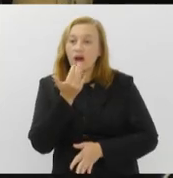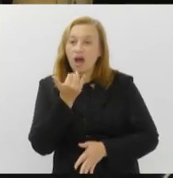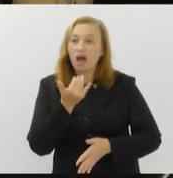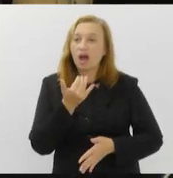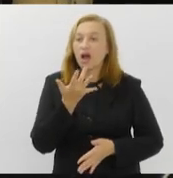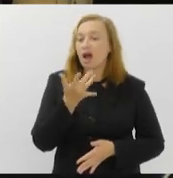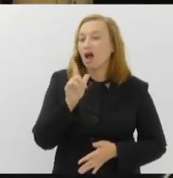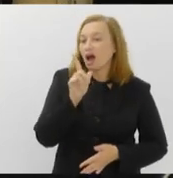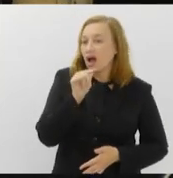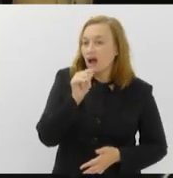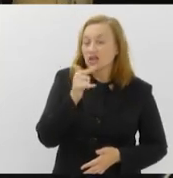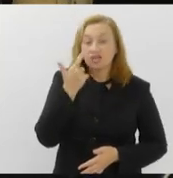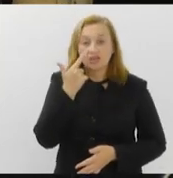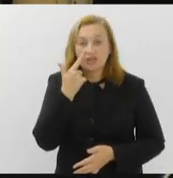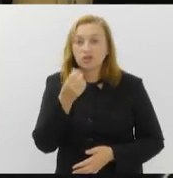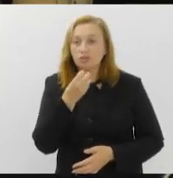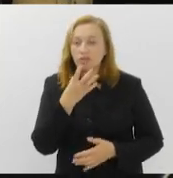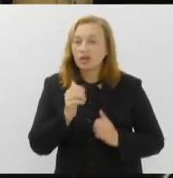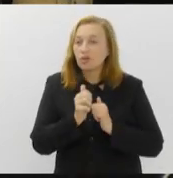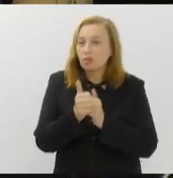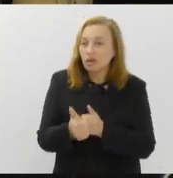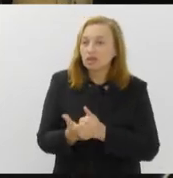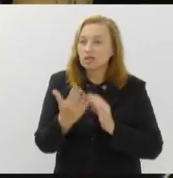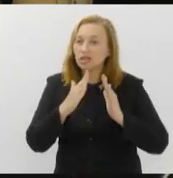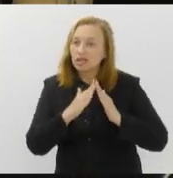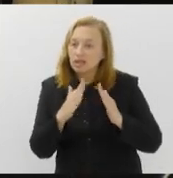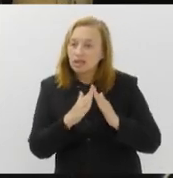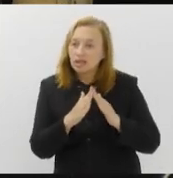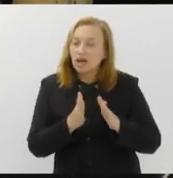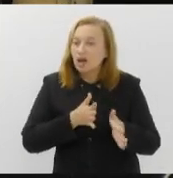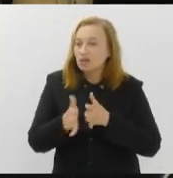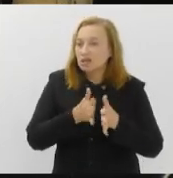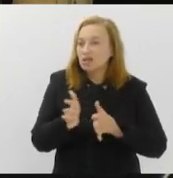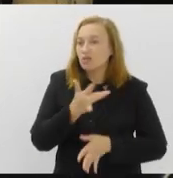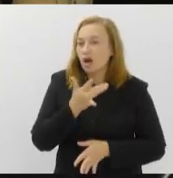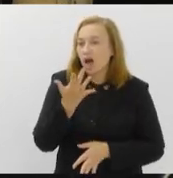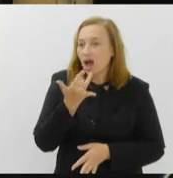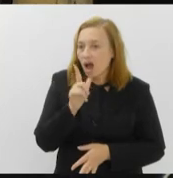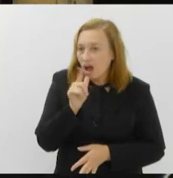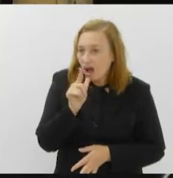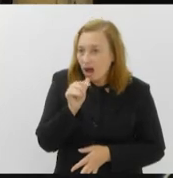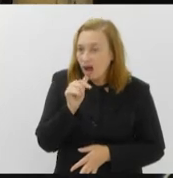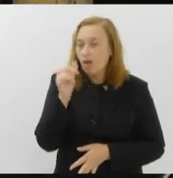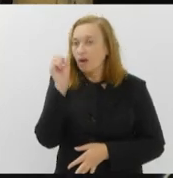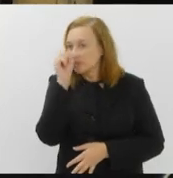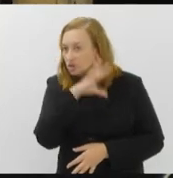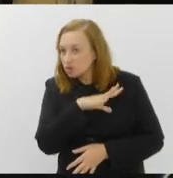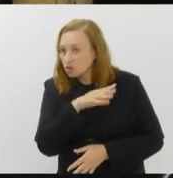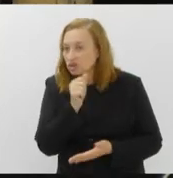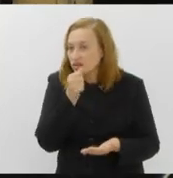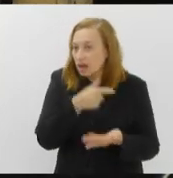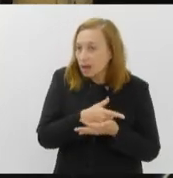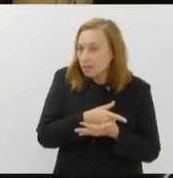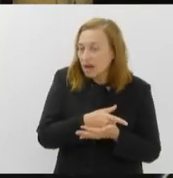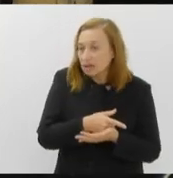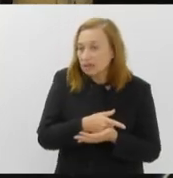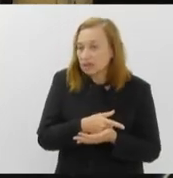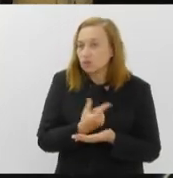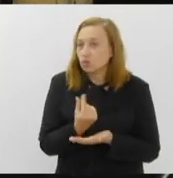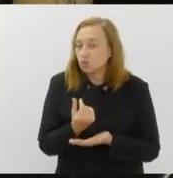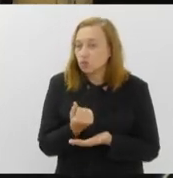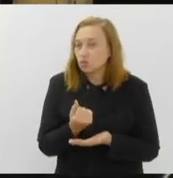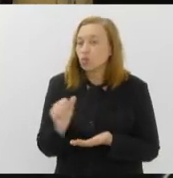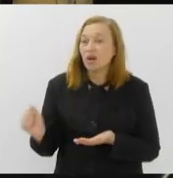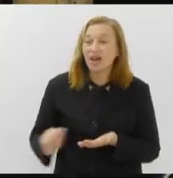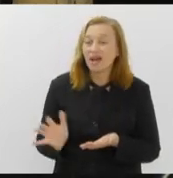bem, acompanhando, né, das nossas casas, a questão do acesso à água, do absurdo que a gente vem pagando das contas d'água, de